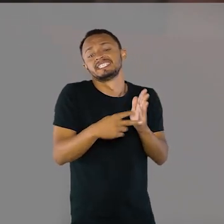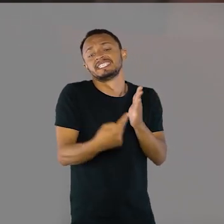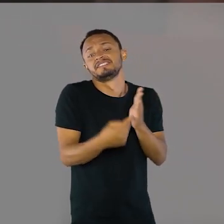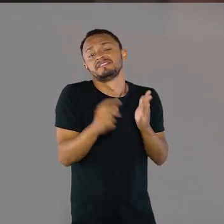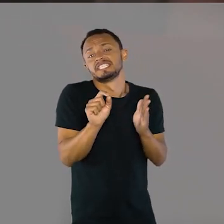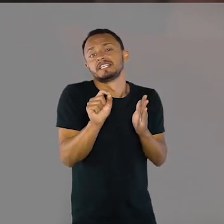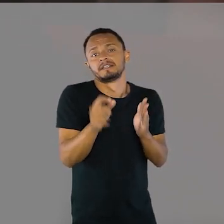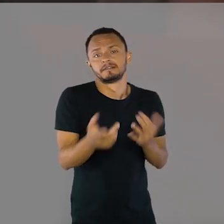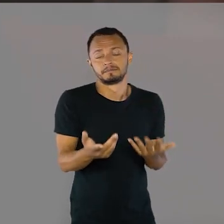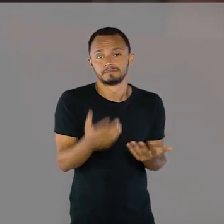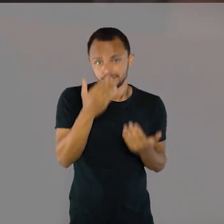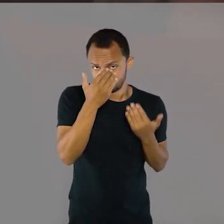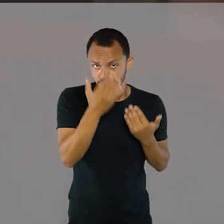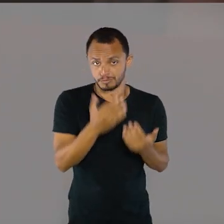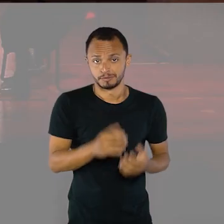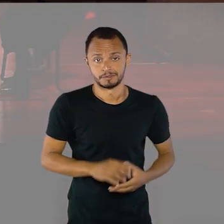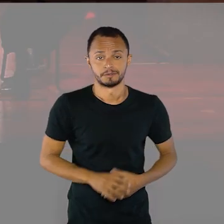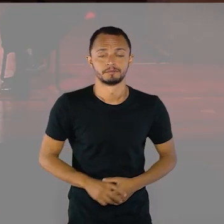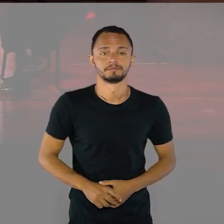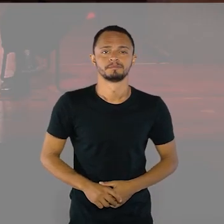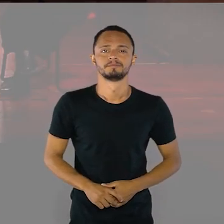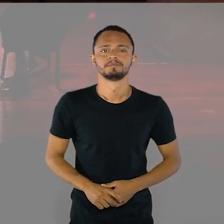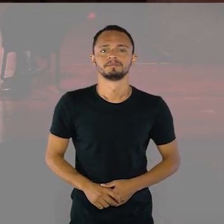De simbologia. Obrigado.